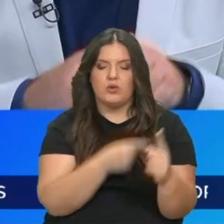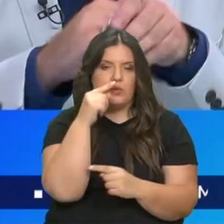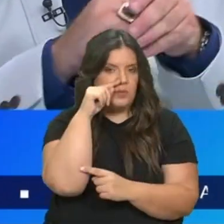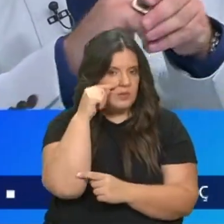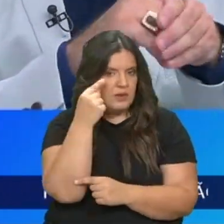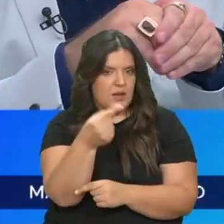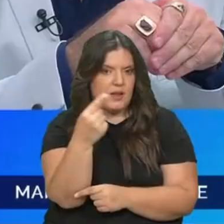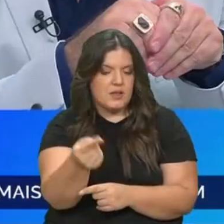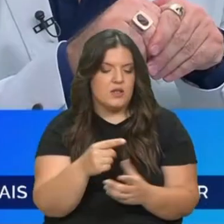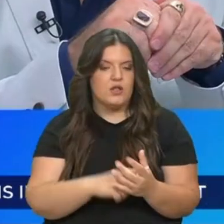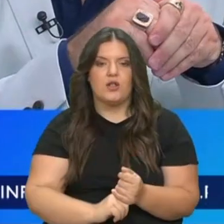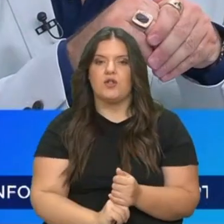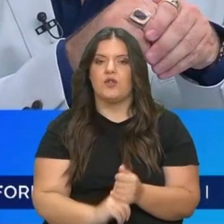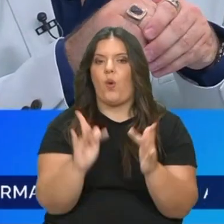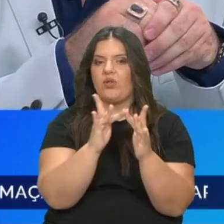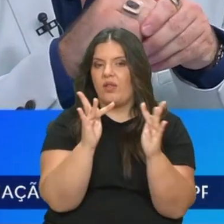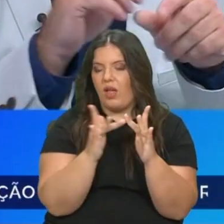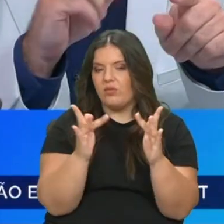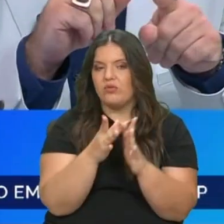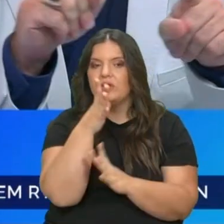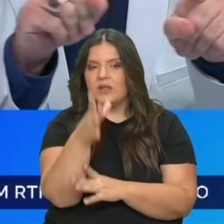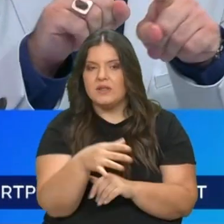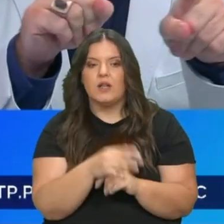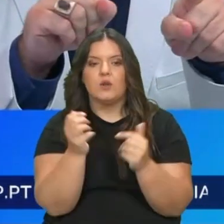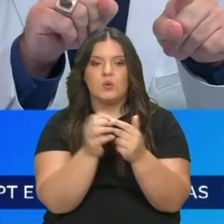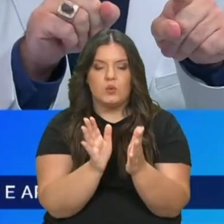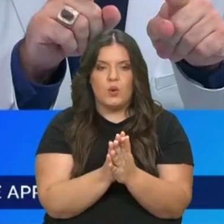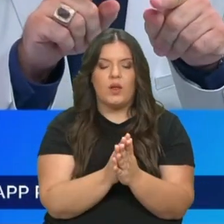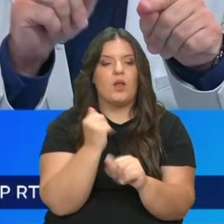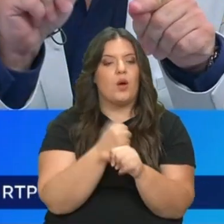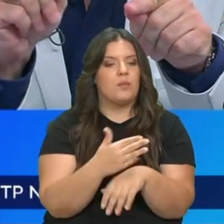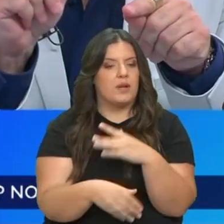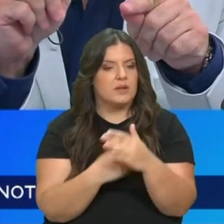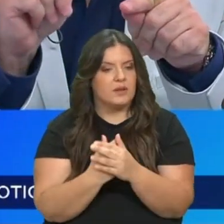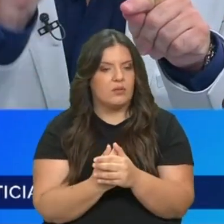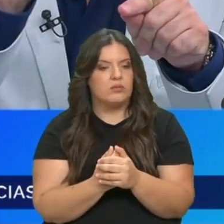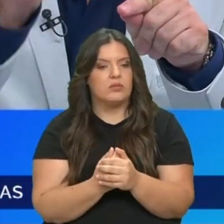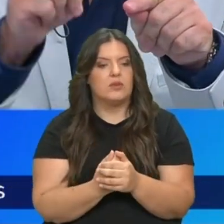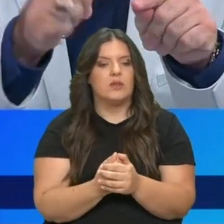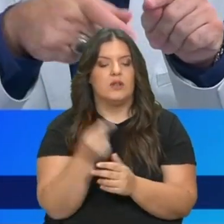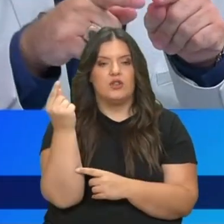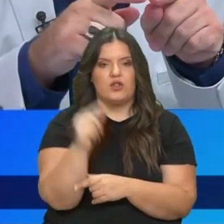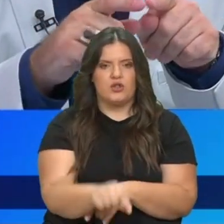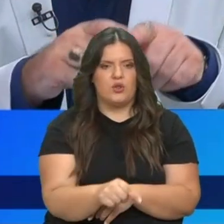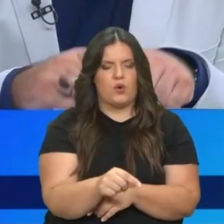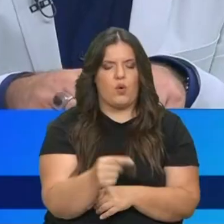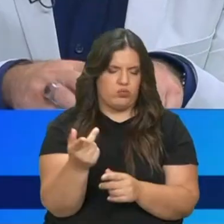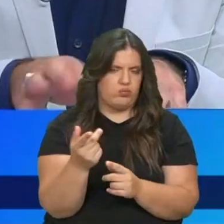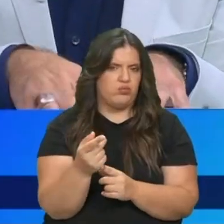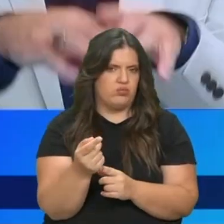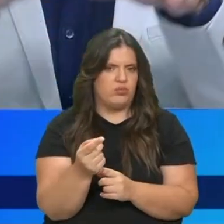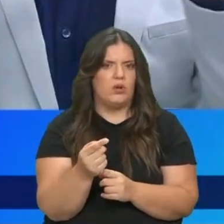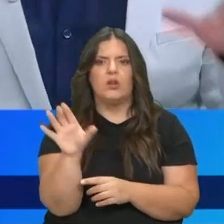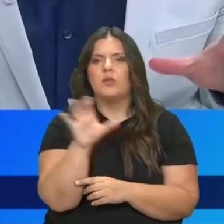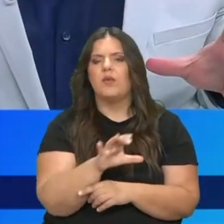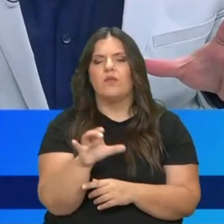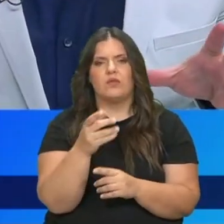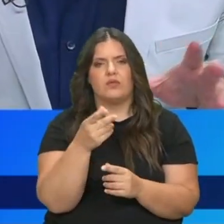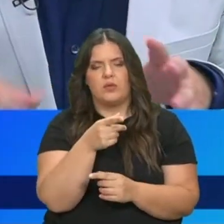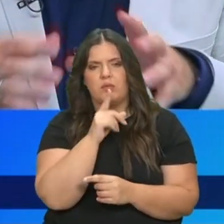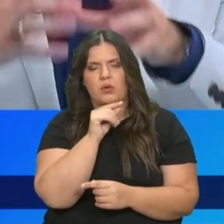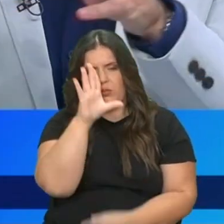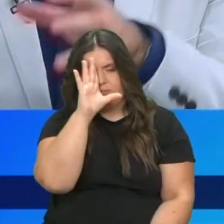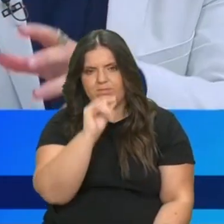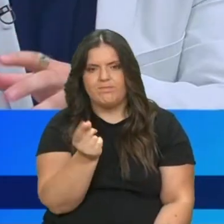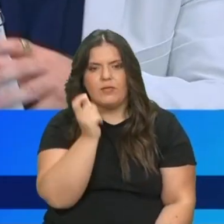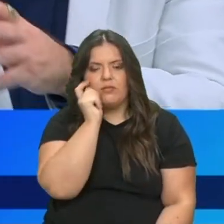especialistas contactados, eles dizem que toda esta operação, este meteorito chegou à Sotheby's de maneira totalmente anónima.